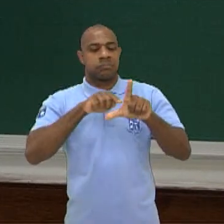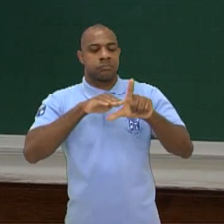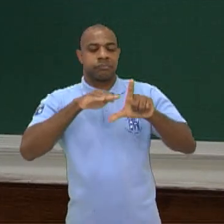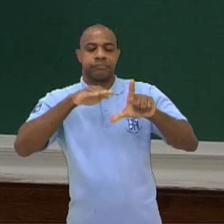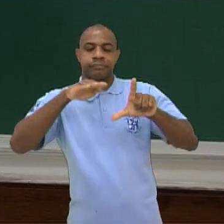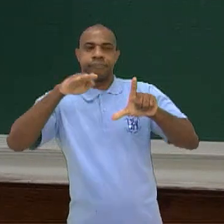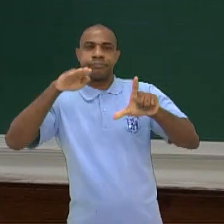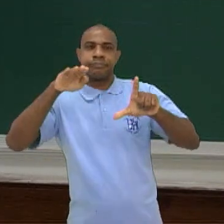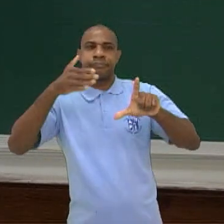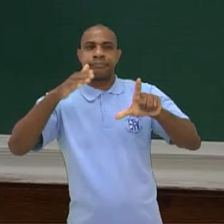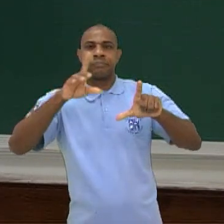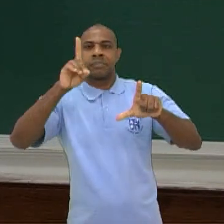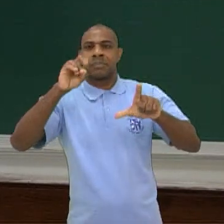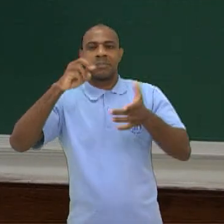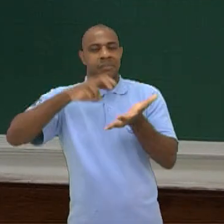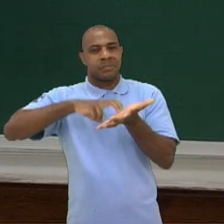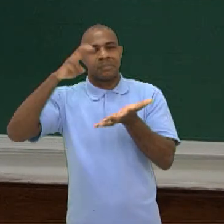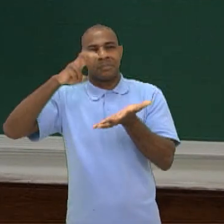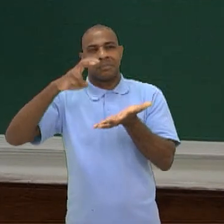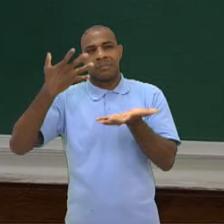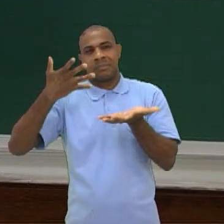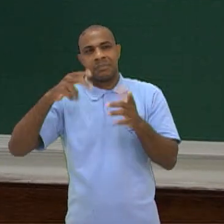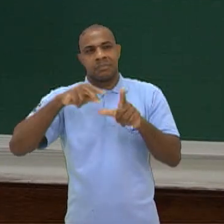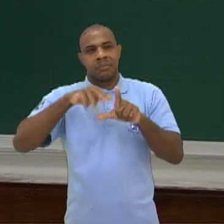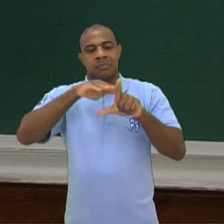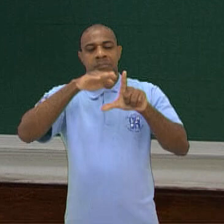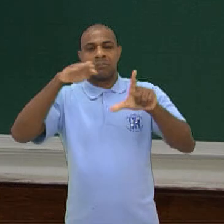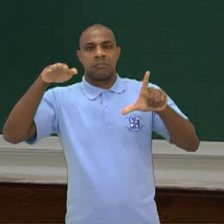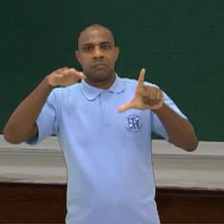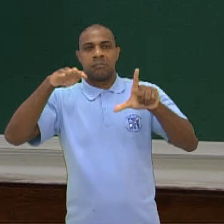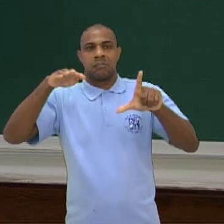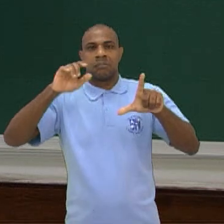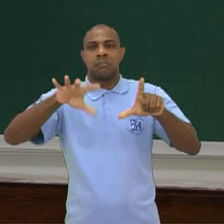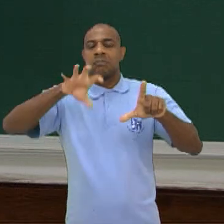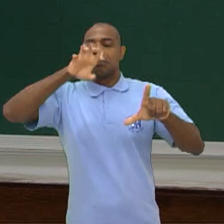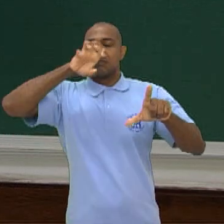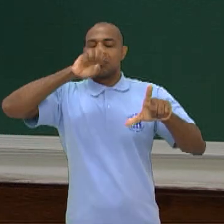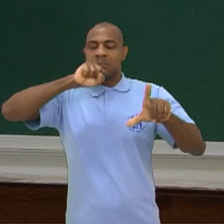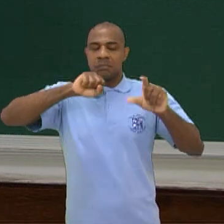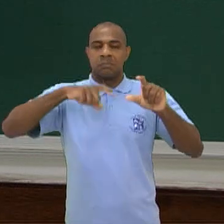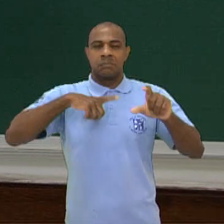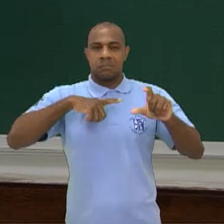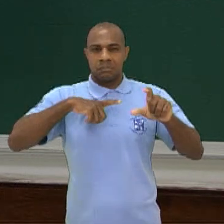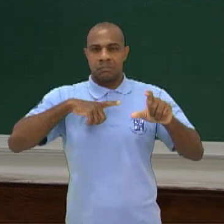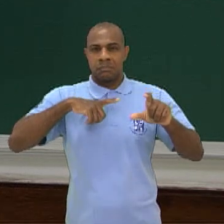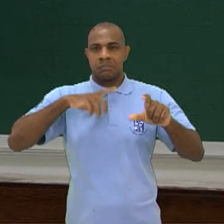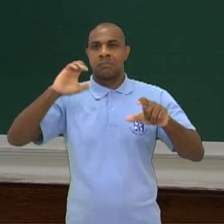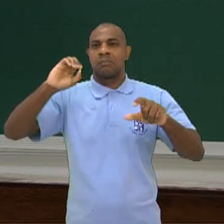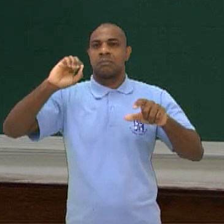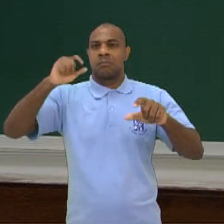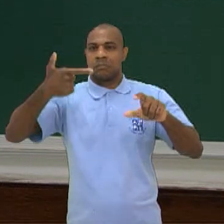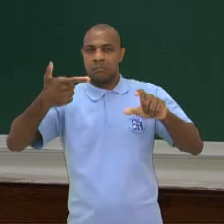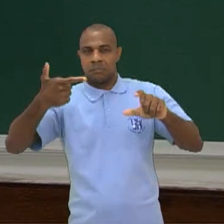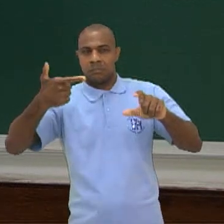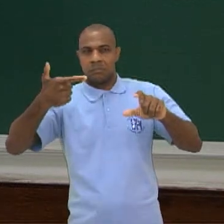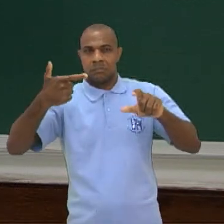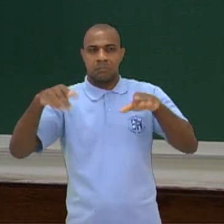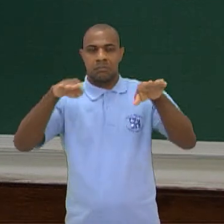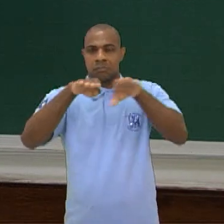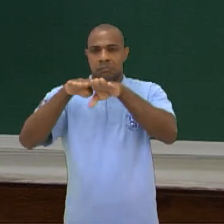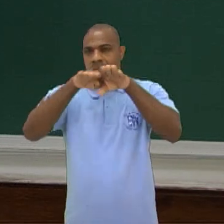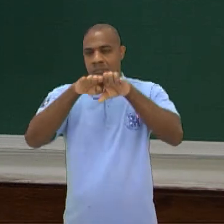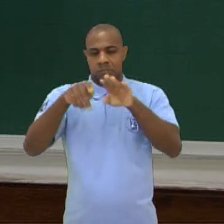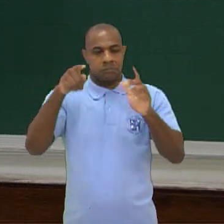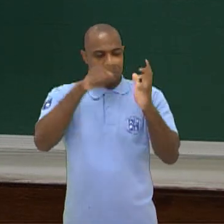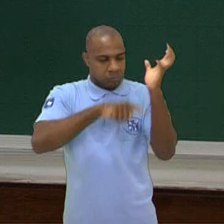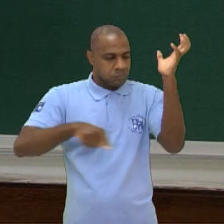aqui lá pelas 10 horas da manhã, vamos imaginar, que iguala. A quantidade de respiração que ela consome de oxigênio na respiração se iguala ao que ela produz na